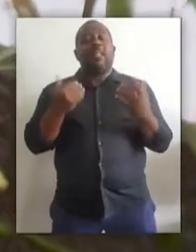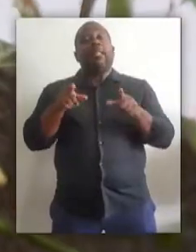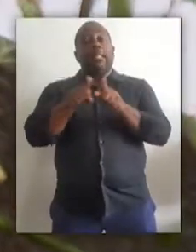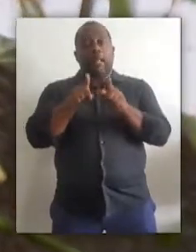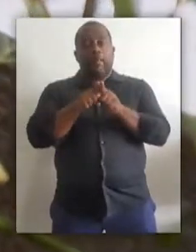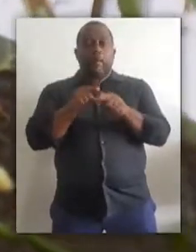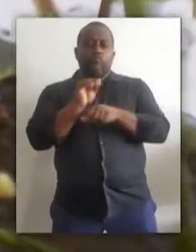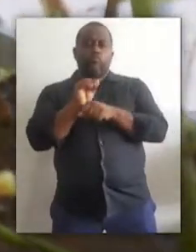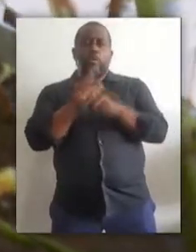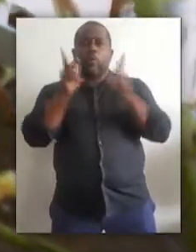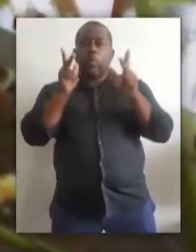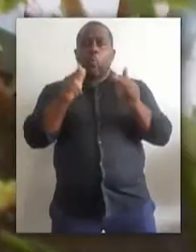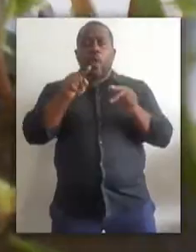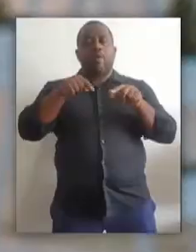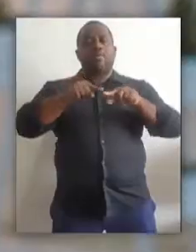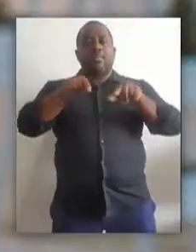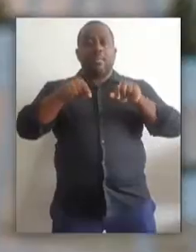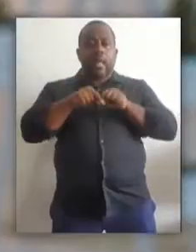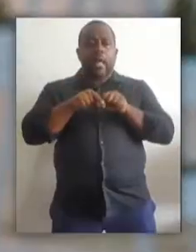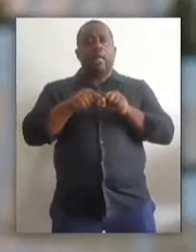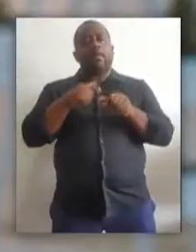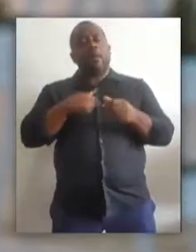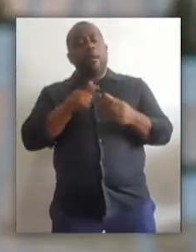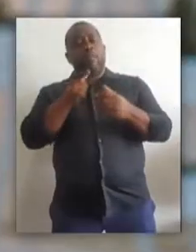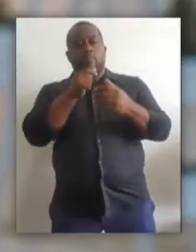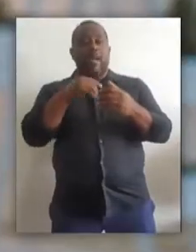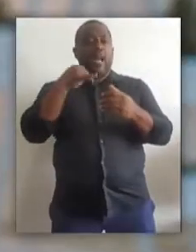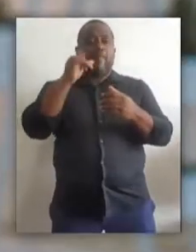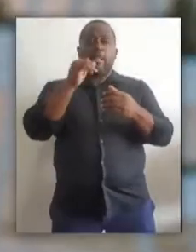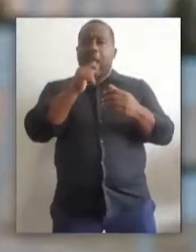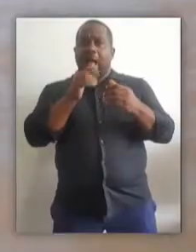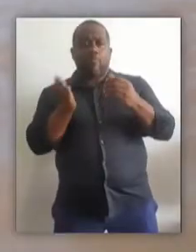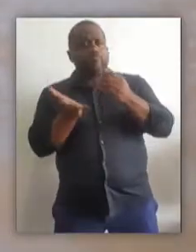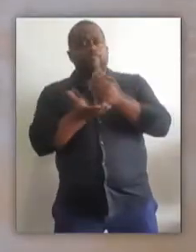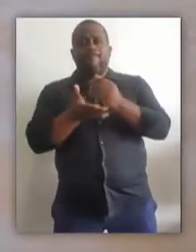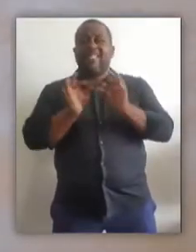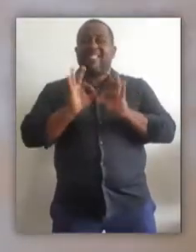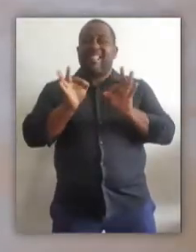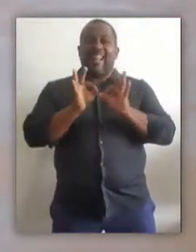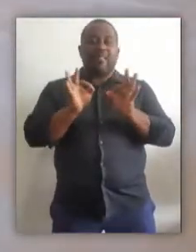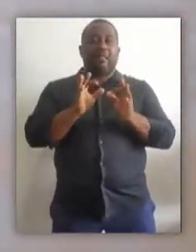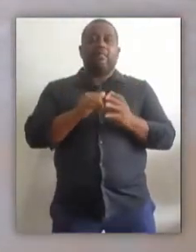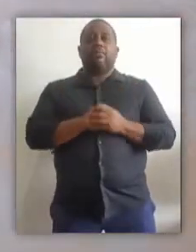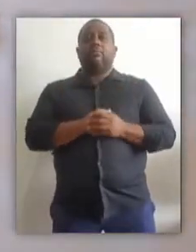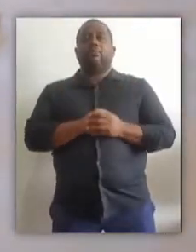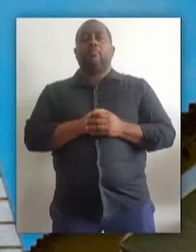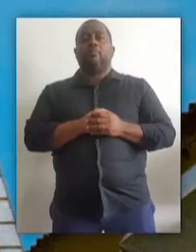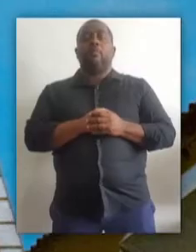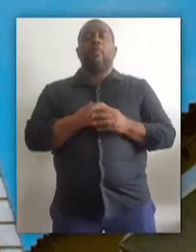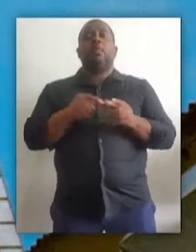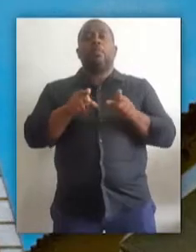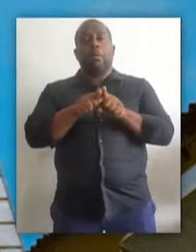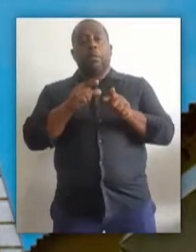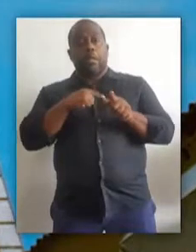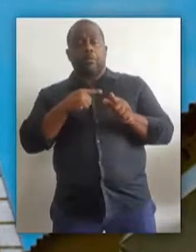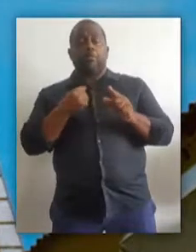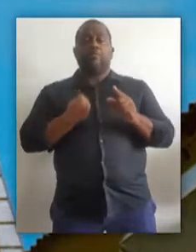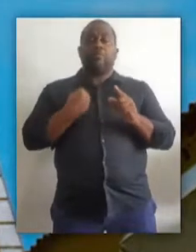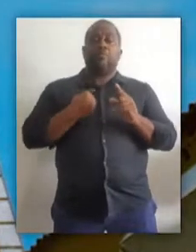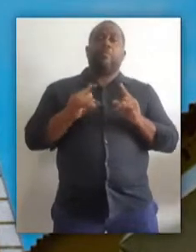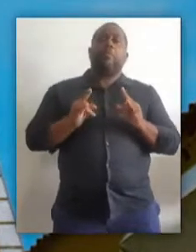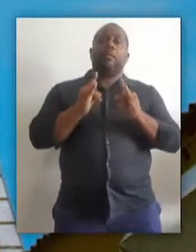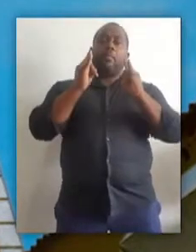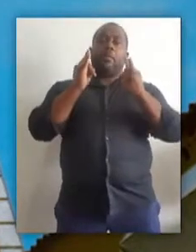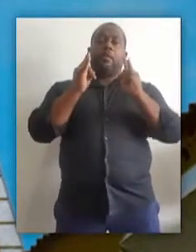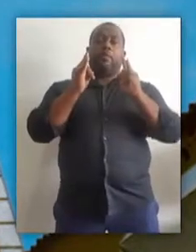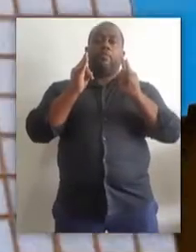também da mesma forma como as plantas na sala, não tem água acumulando embaixo, os ralos também são sempre fechados. E apesar da gente